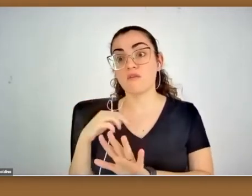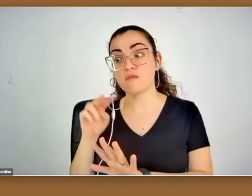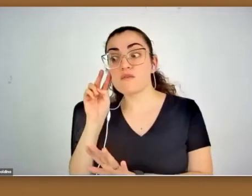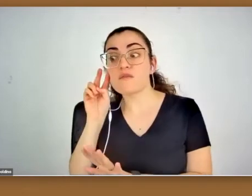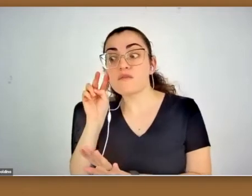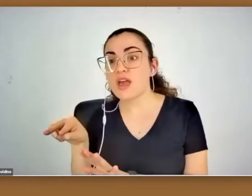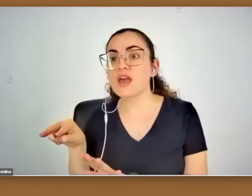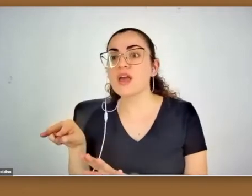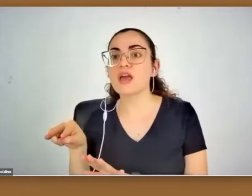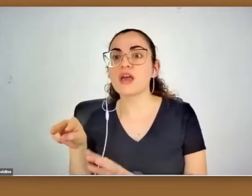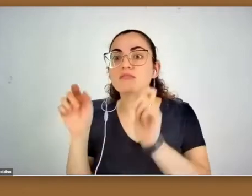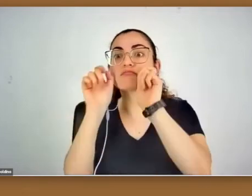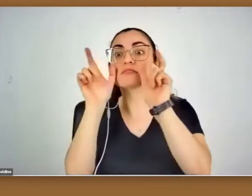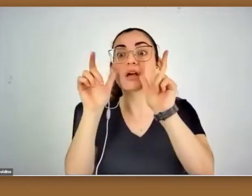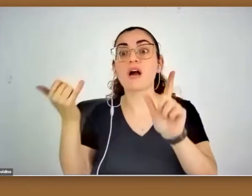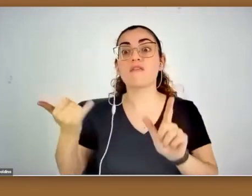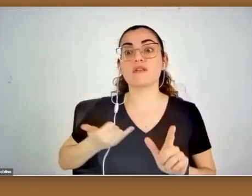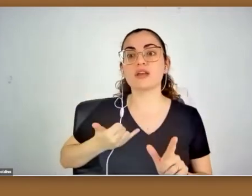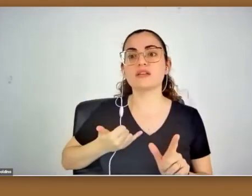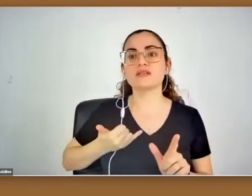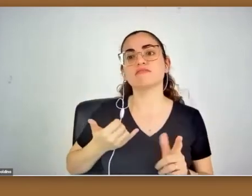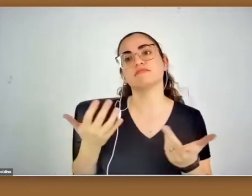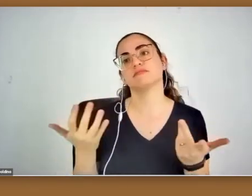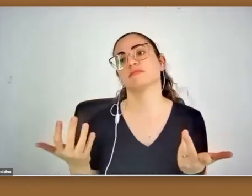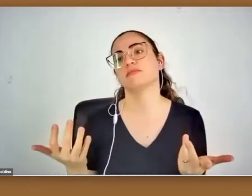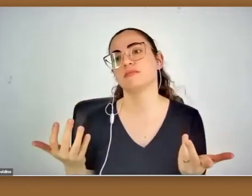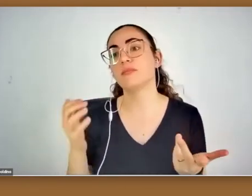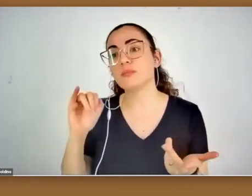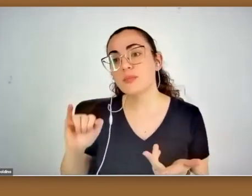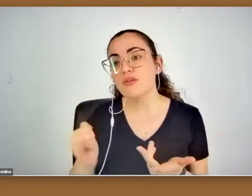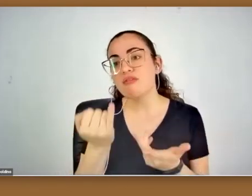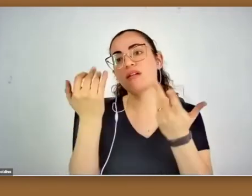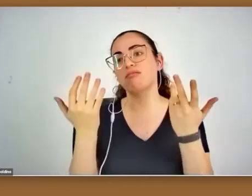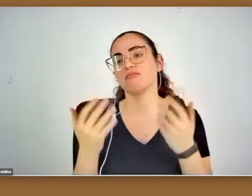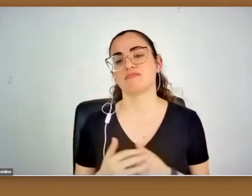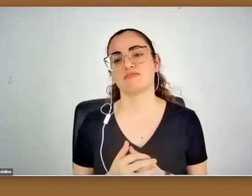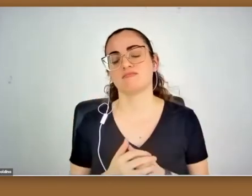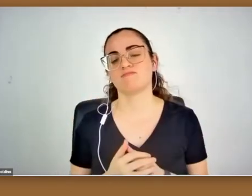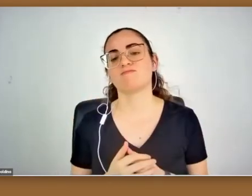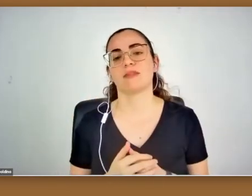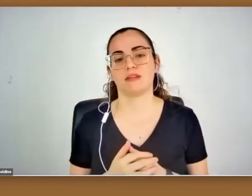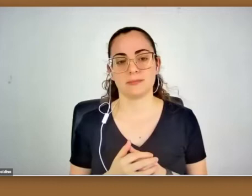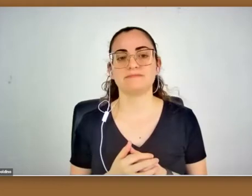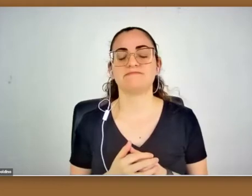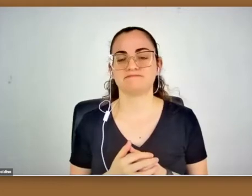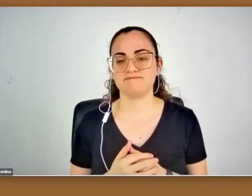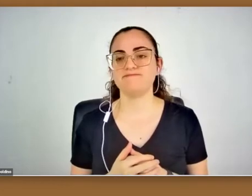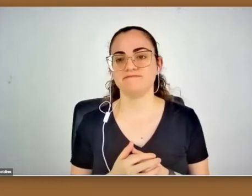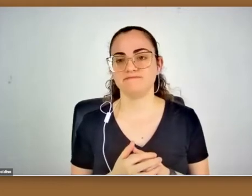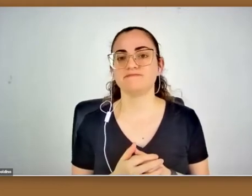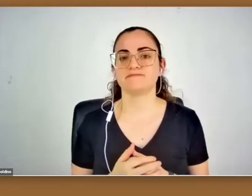ciclo silvestre, ela tem uma relação com esse outro mosquito, né, que é do gênero Hemagogos,